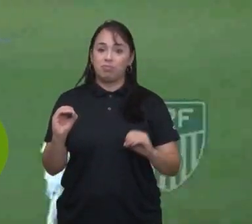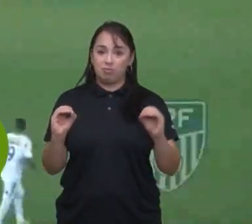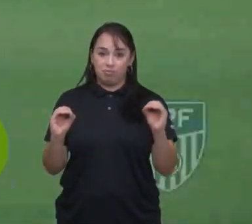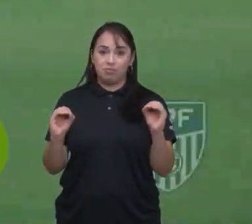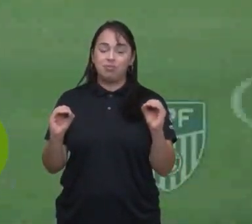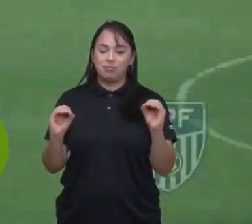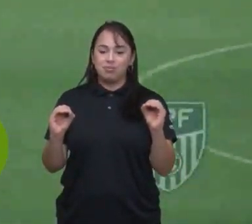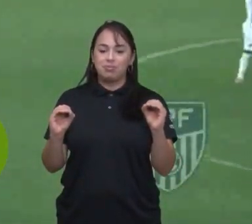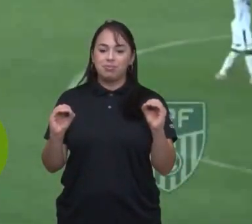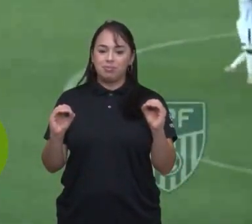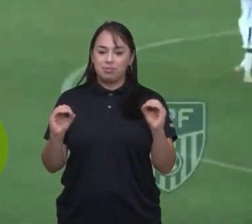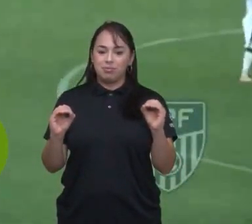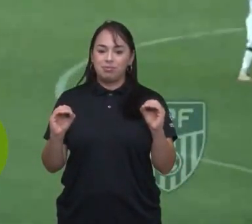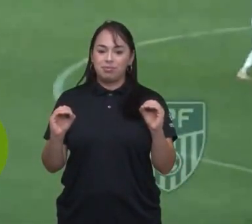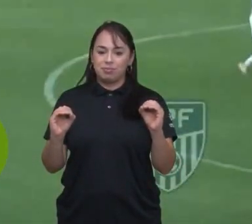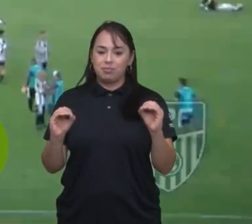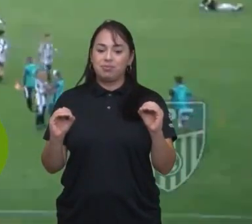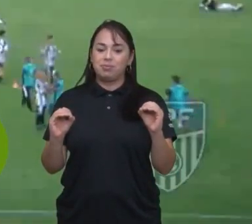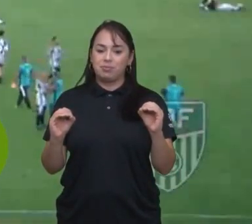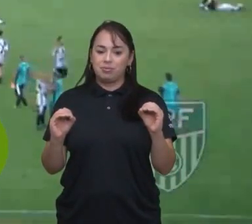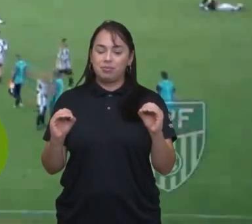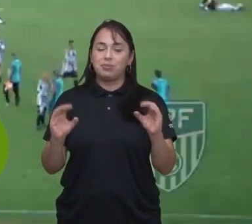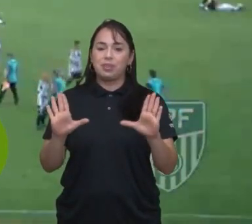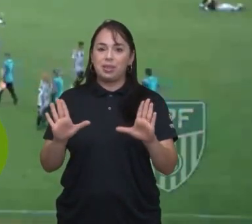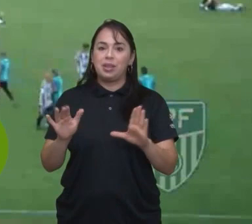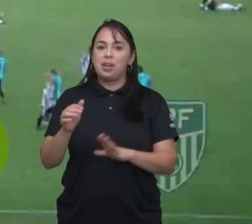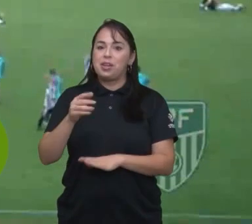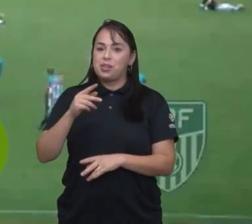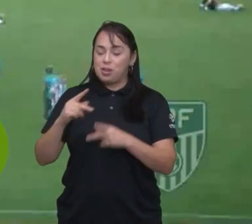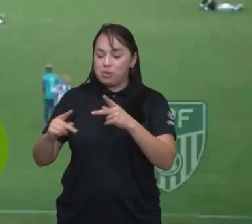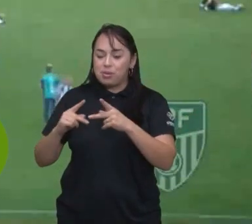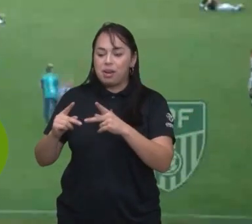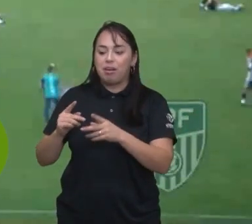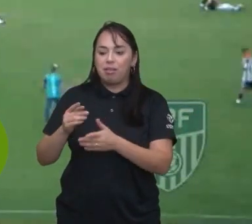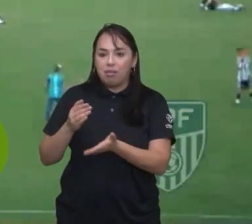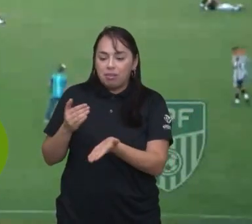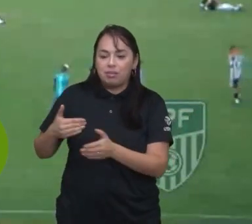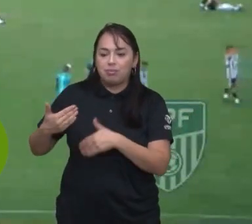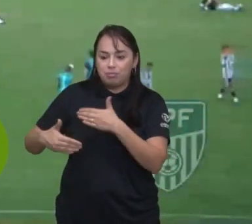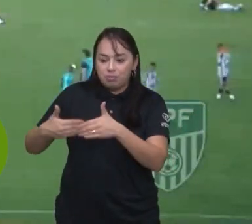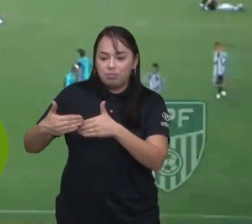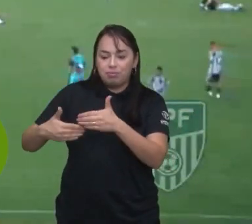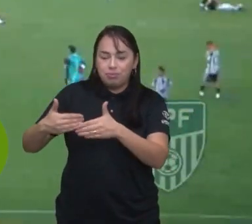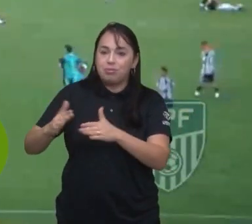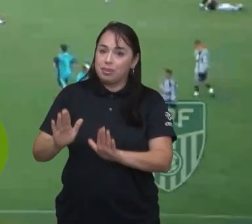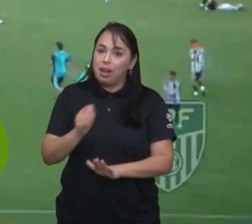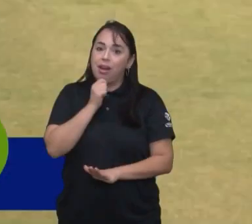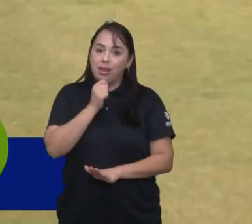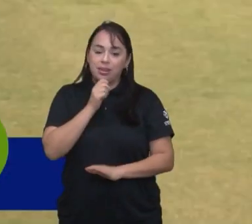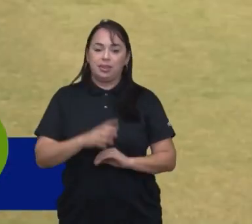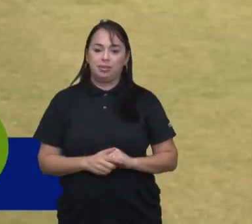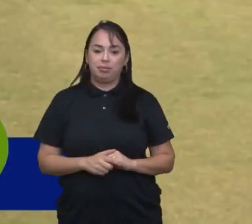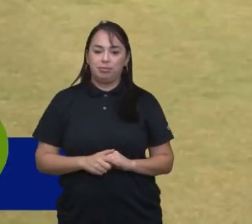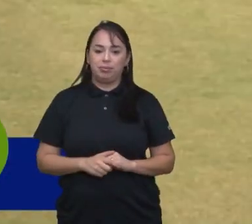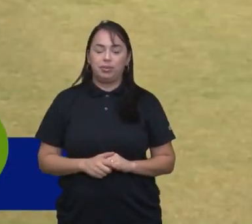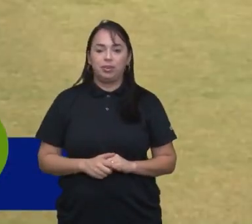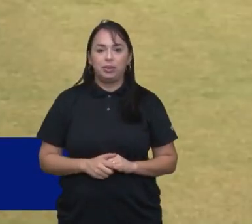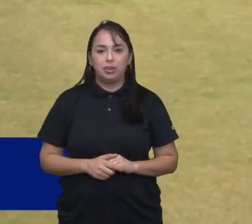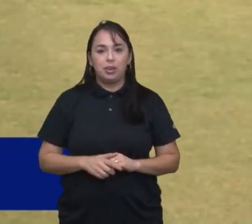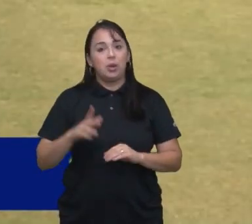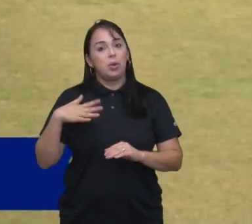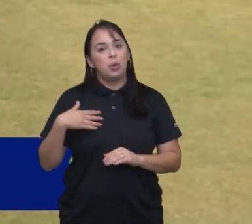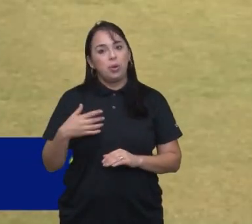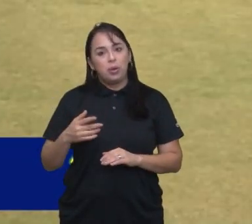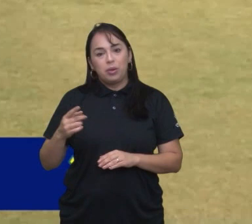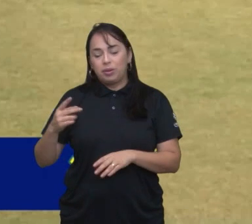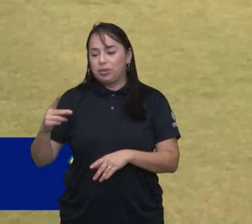placar. Por incrível que pareça, o São José ainda respirava na competição. Na penúltima rodada, o